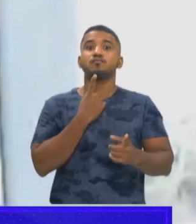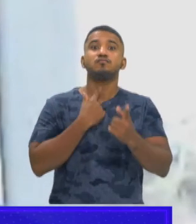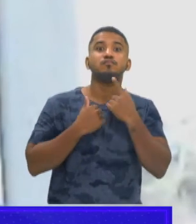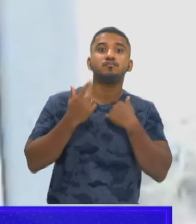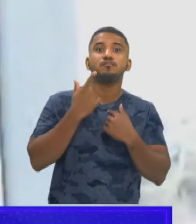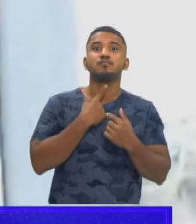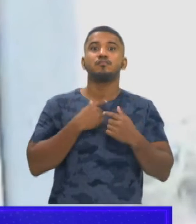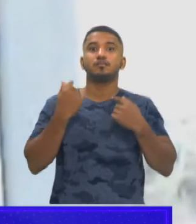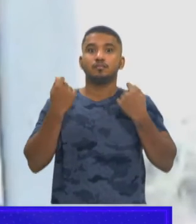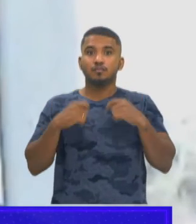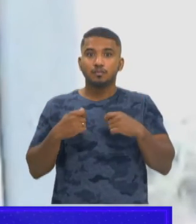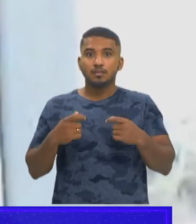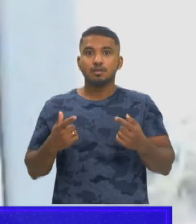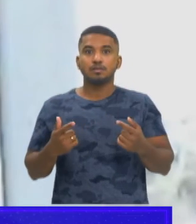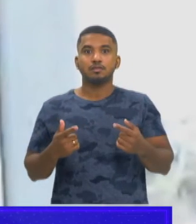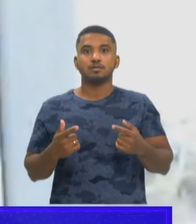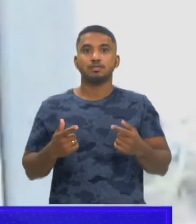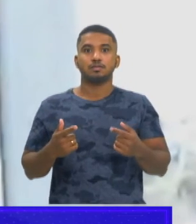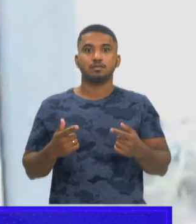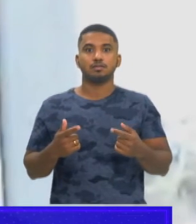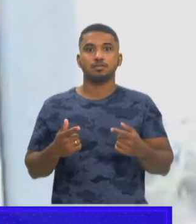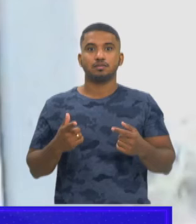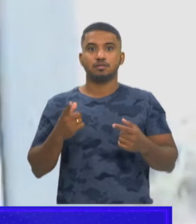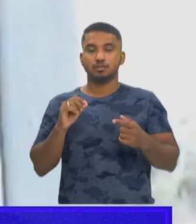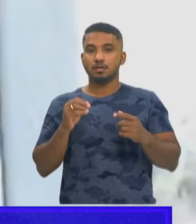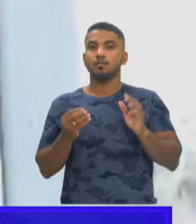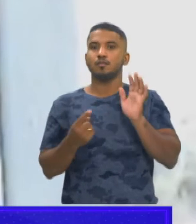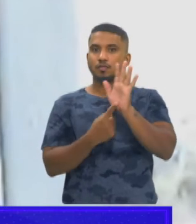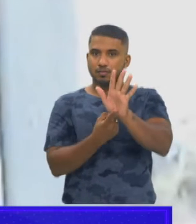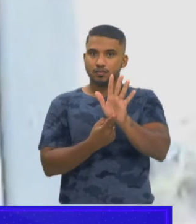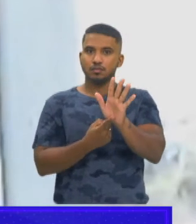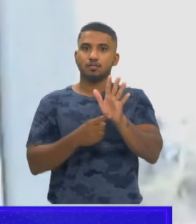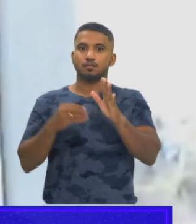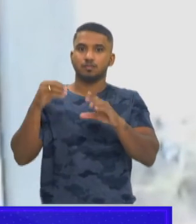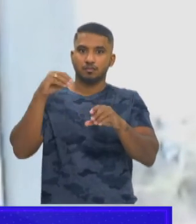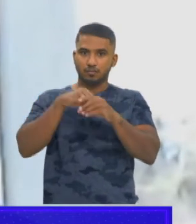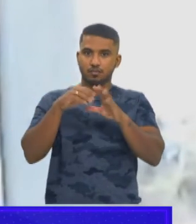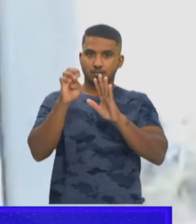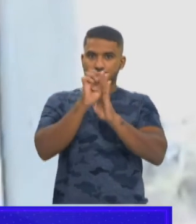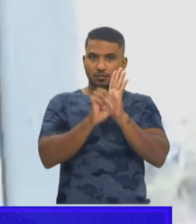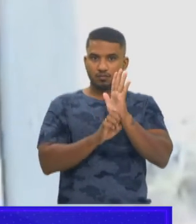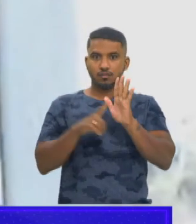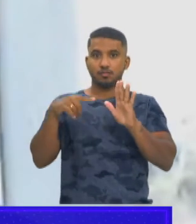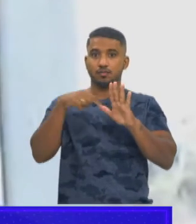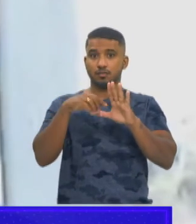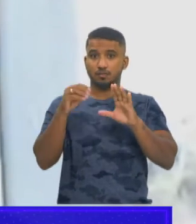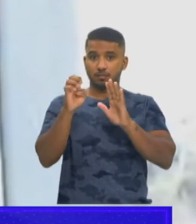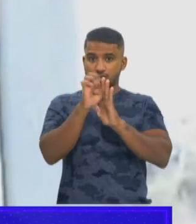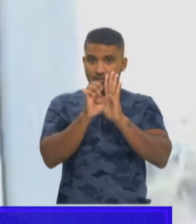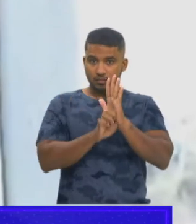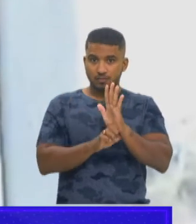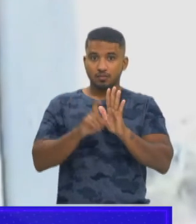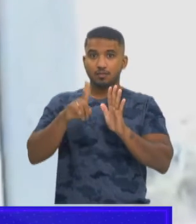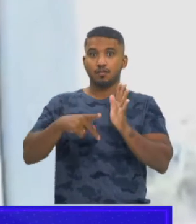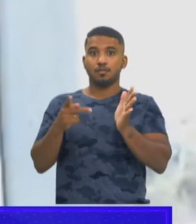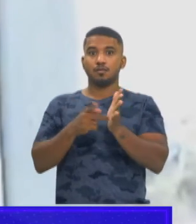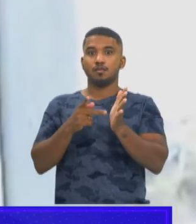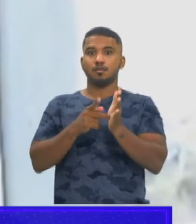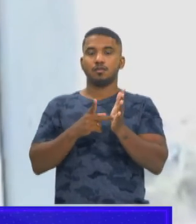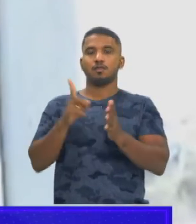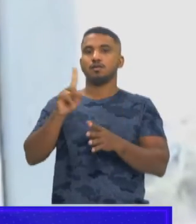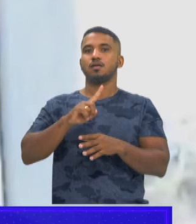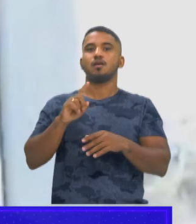que estar registrado nesses estatutos. E esse estatuto, na verdade, ampara a pessoa